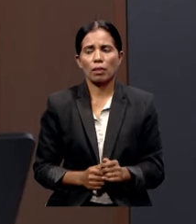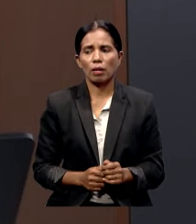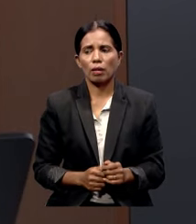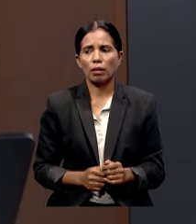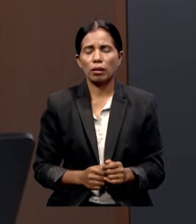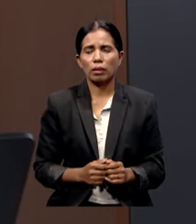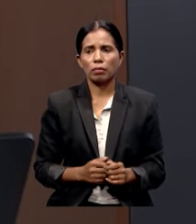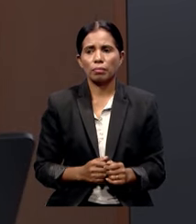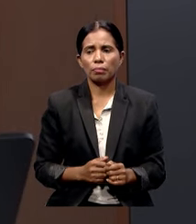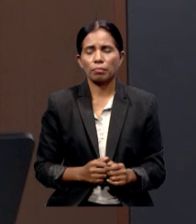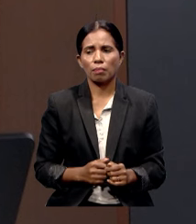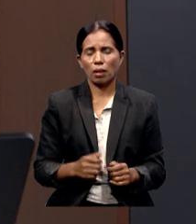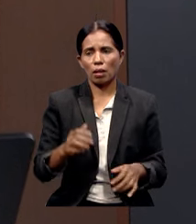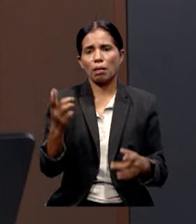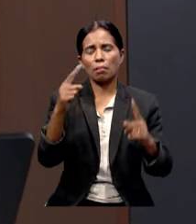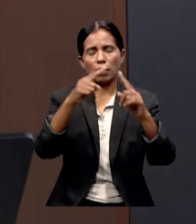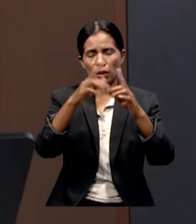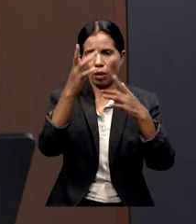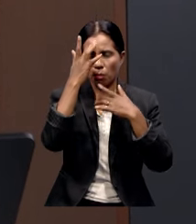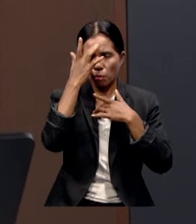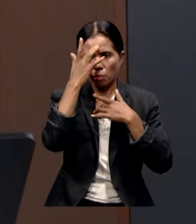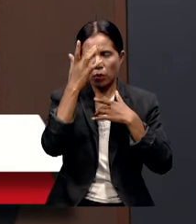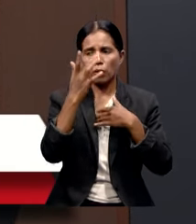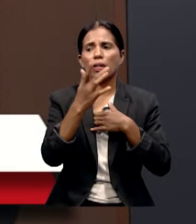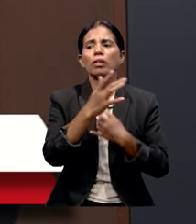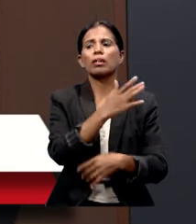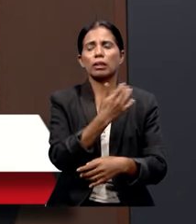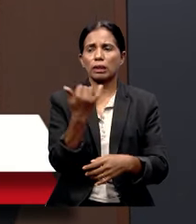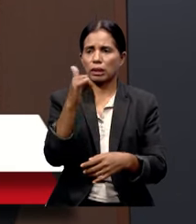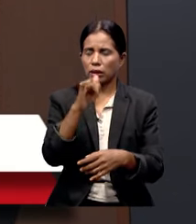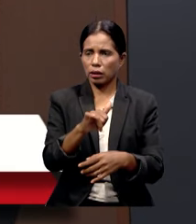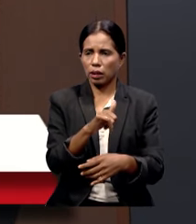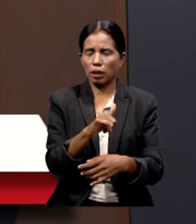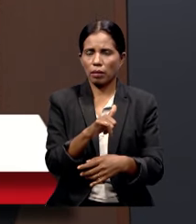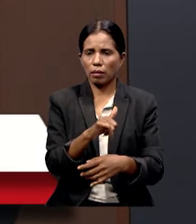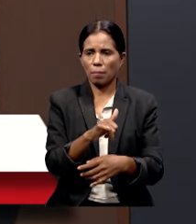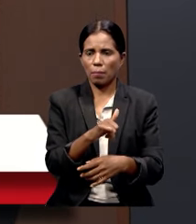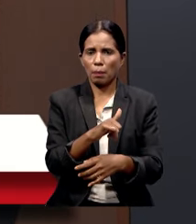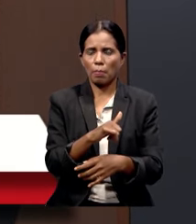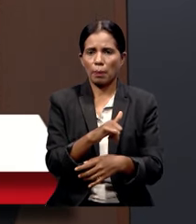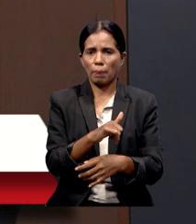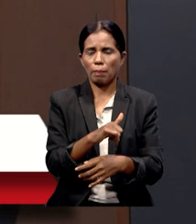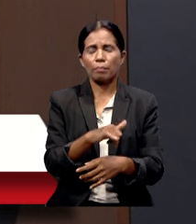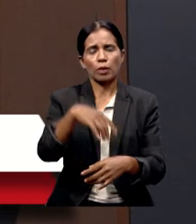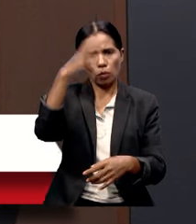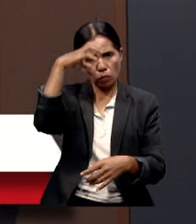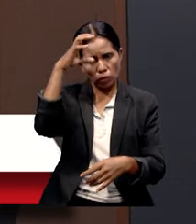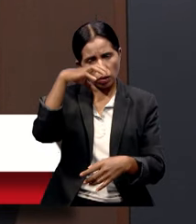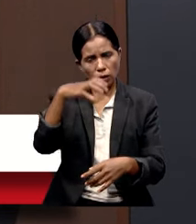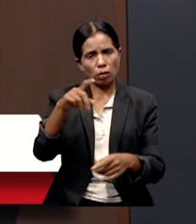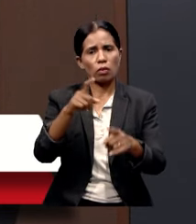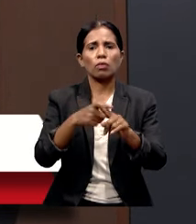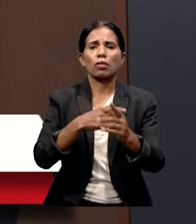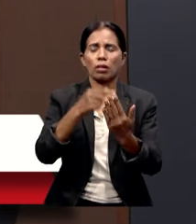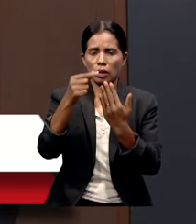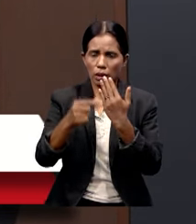mitigação moras sira antes uda monorai desde ia fulang